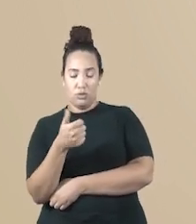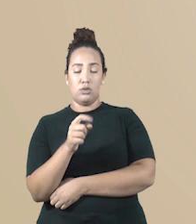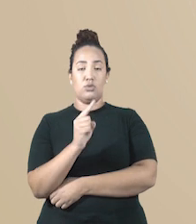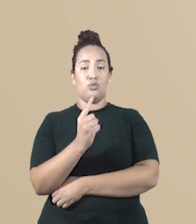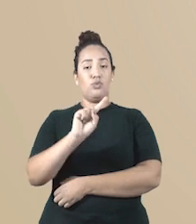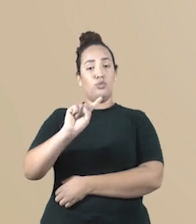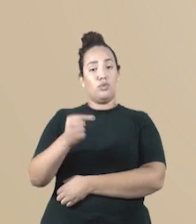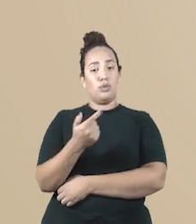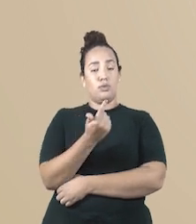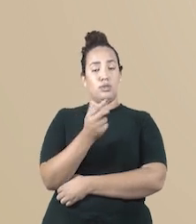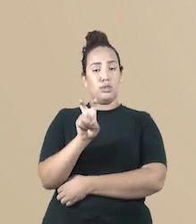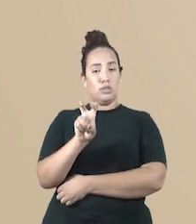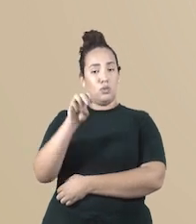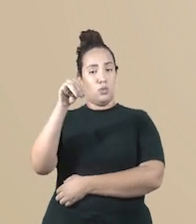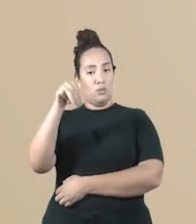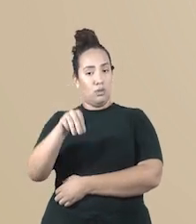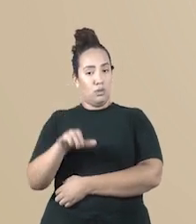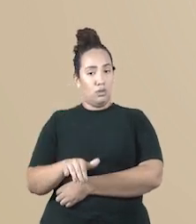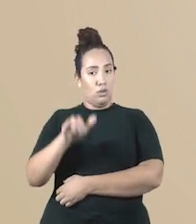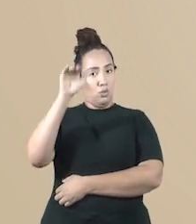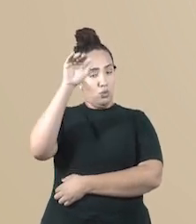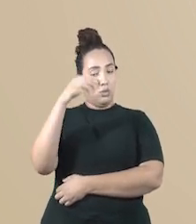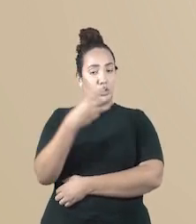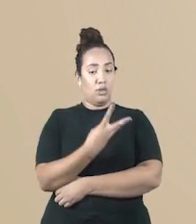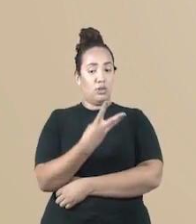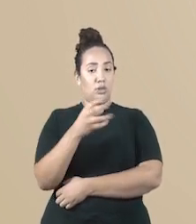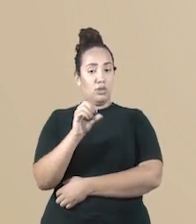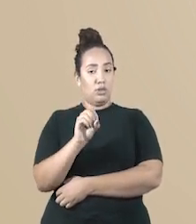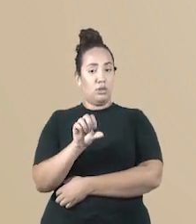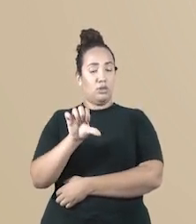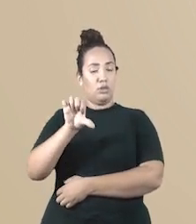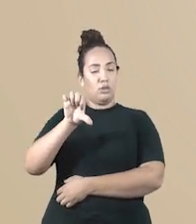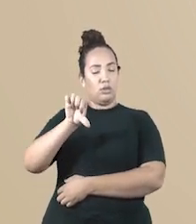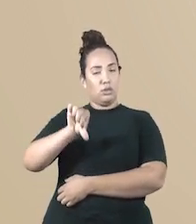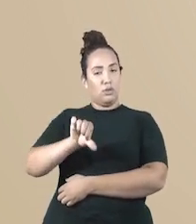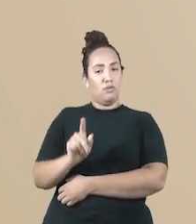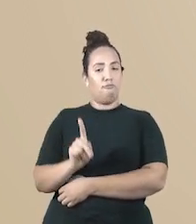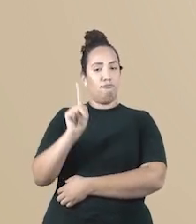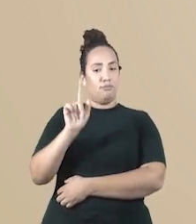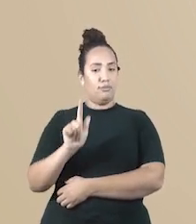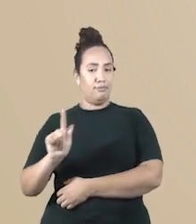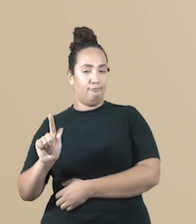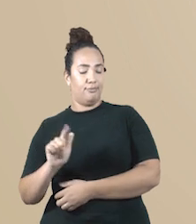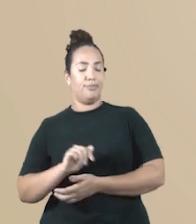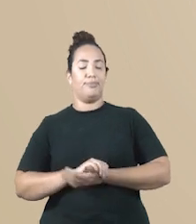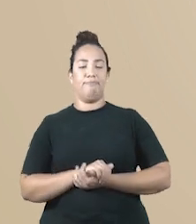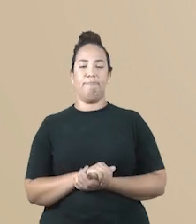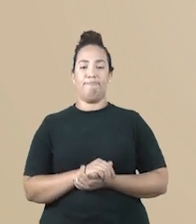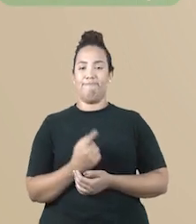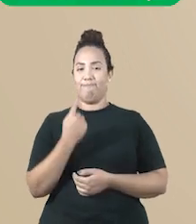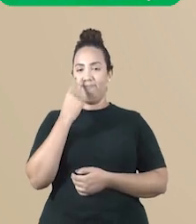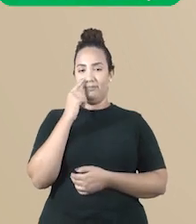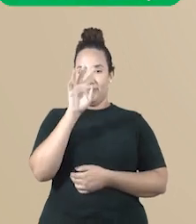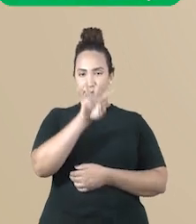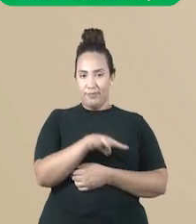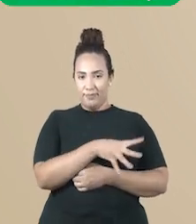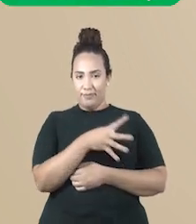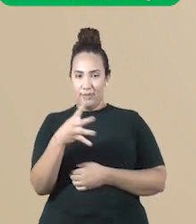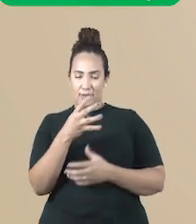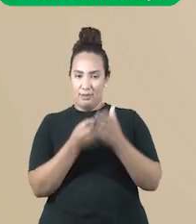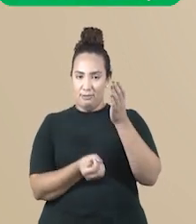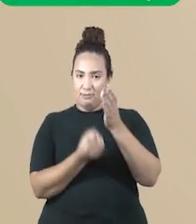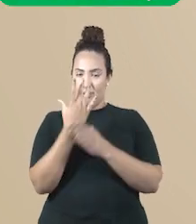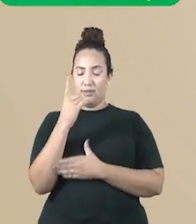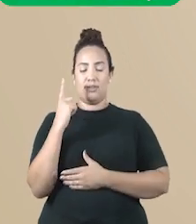1,25 metros de altura e 39 quilos. Percebam que fazendo uma tabela, nós temos as